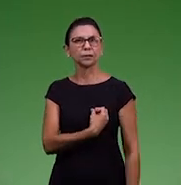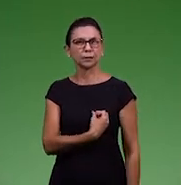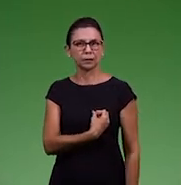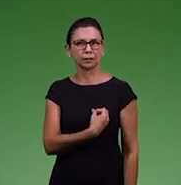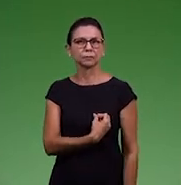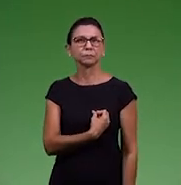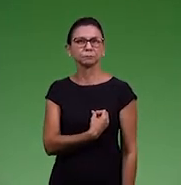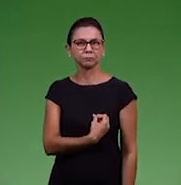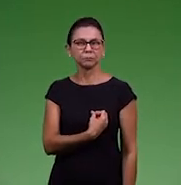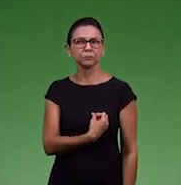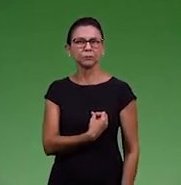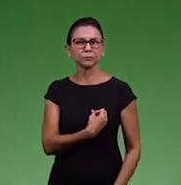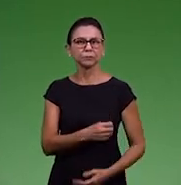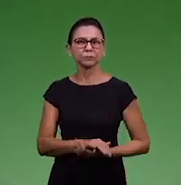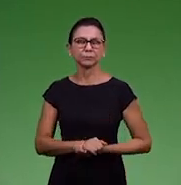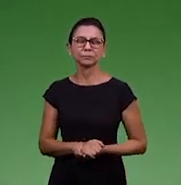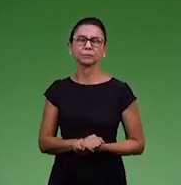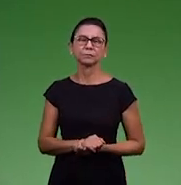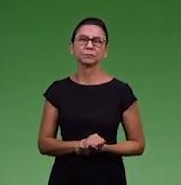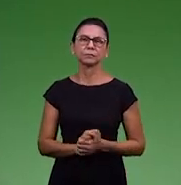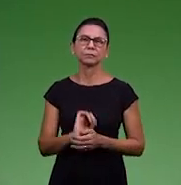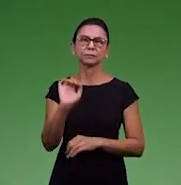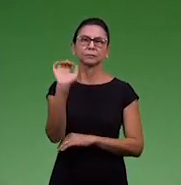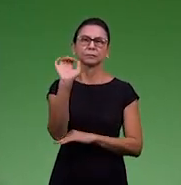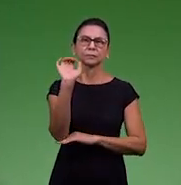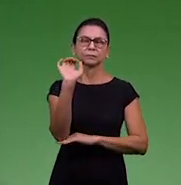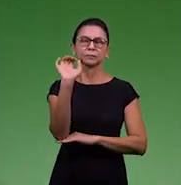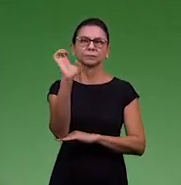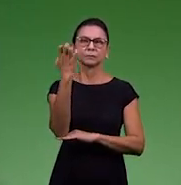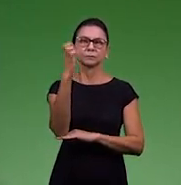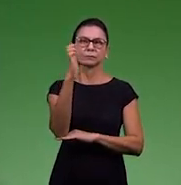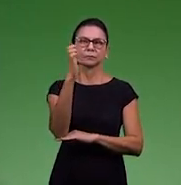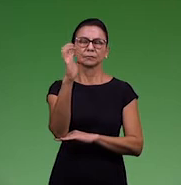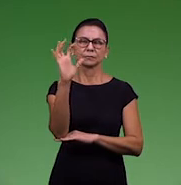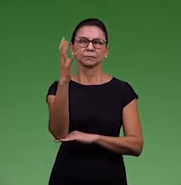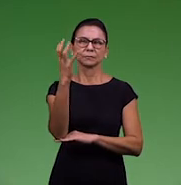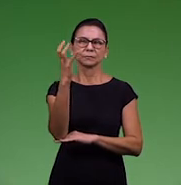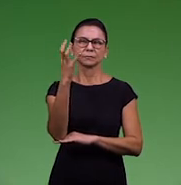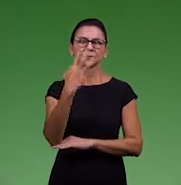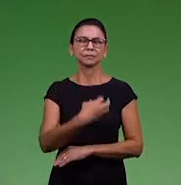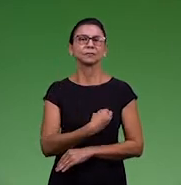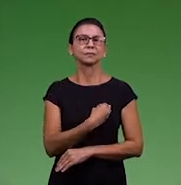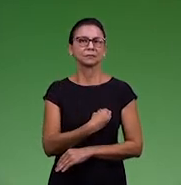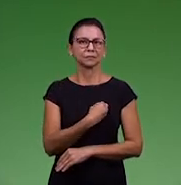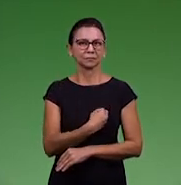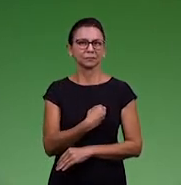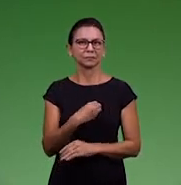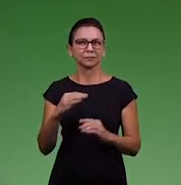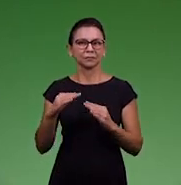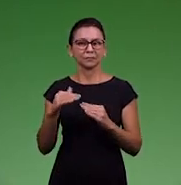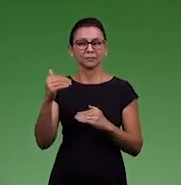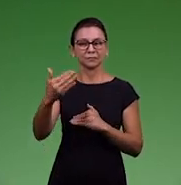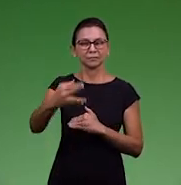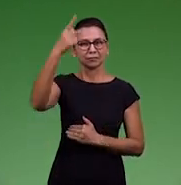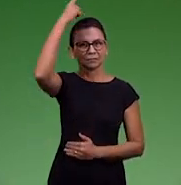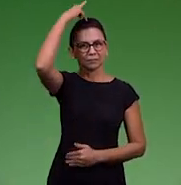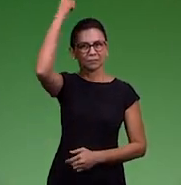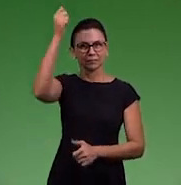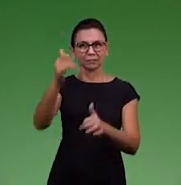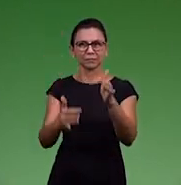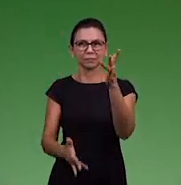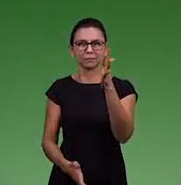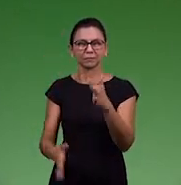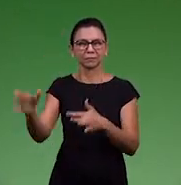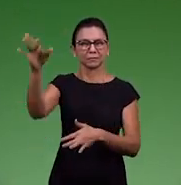para guardando a árvore da vida. E nós vemos agora a ação do Espírito Santo no Pentecoste. A partir de agora, o Pentecoste é derramado, o Espírito